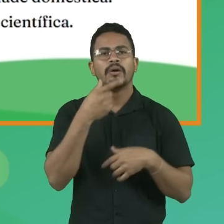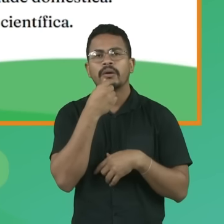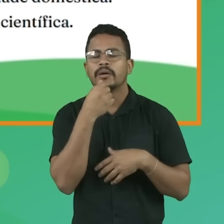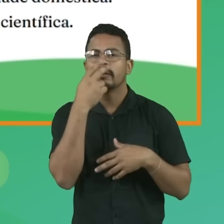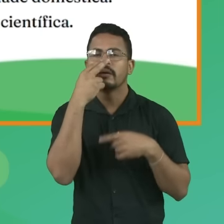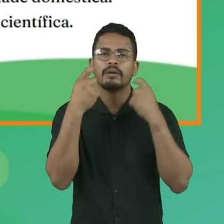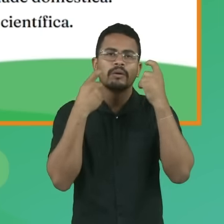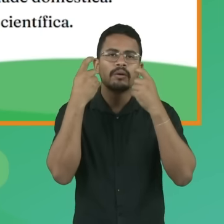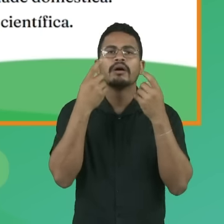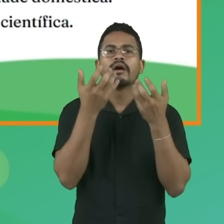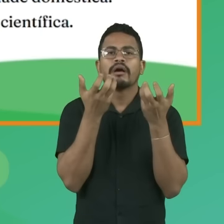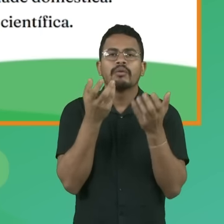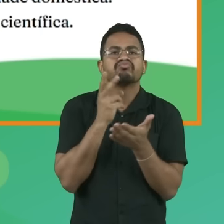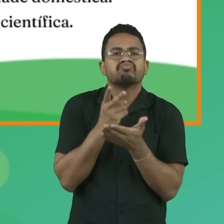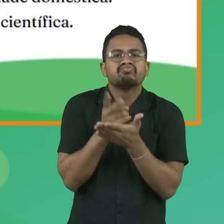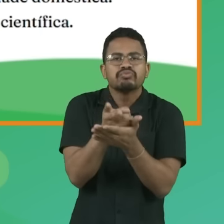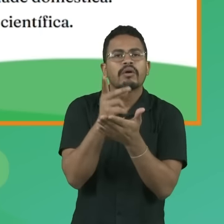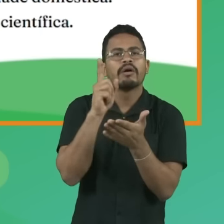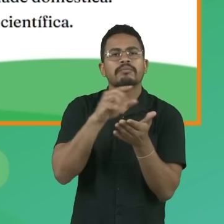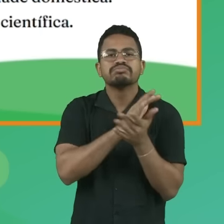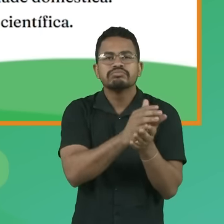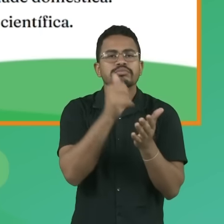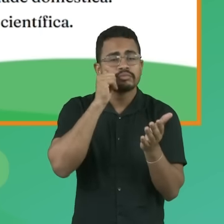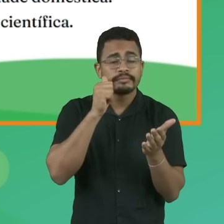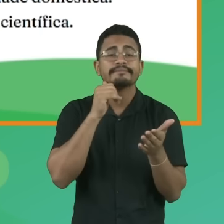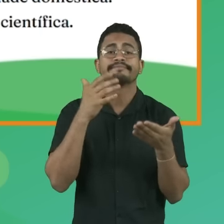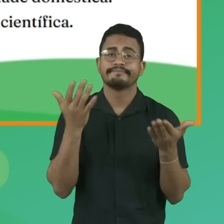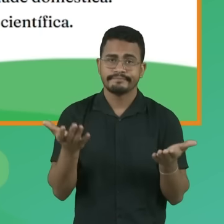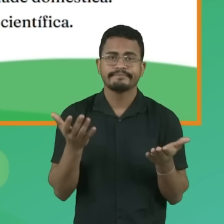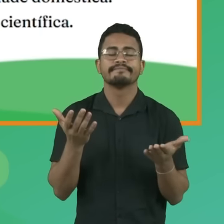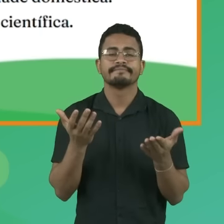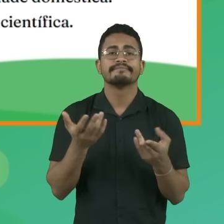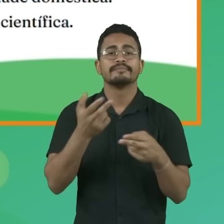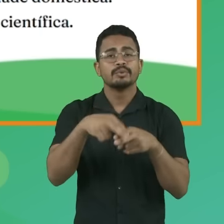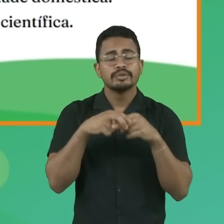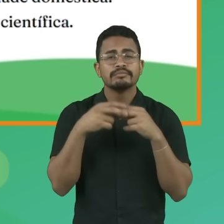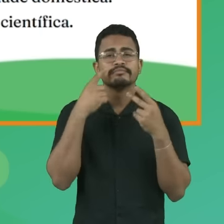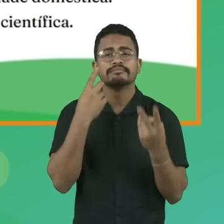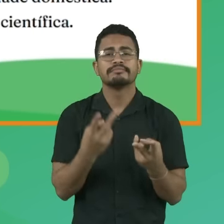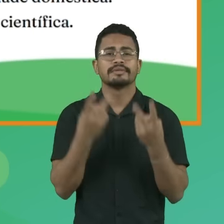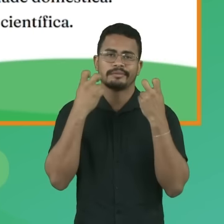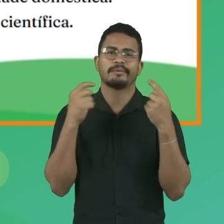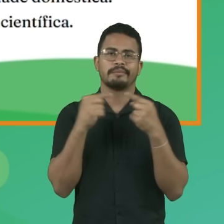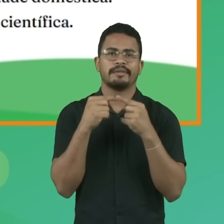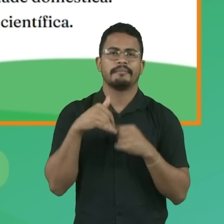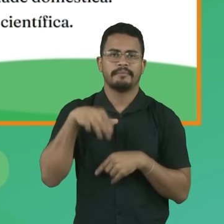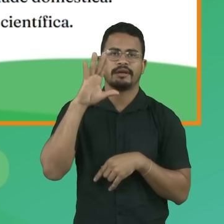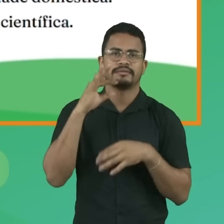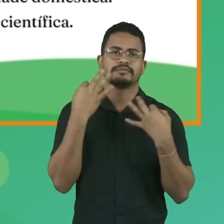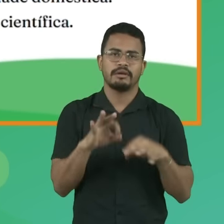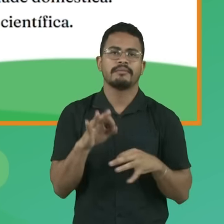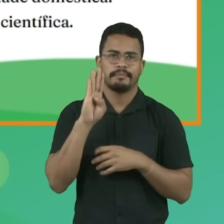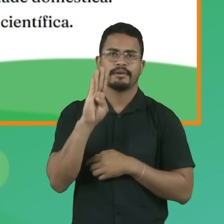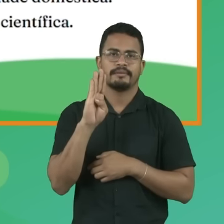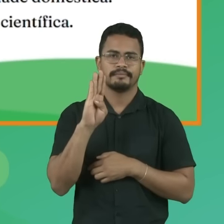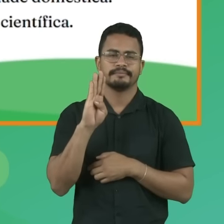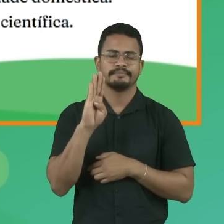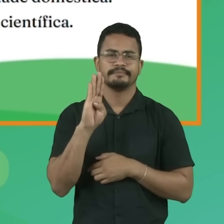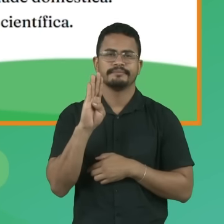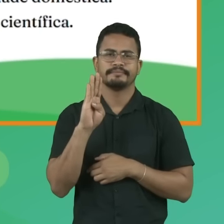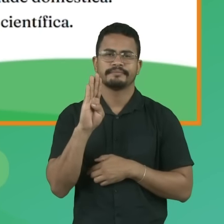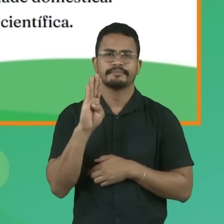manutenção de estereótipo de gênero, né? Então, aqui, a gente tem a letra B como uma questão